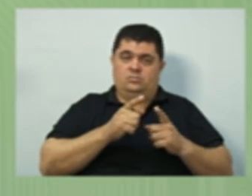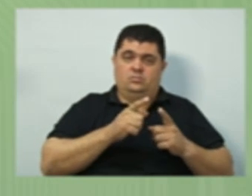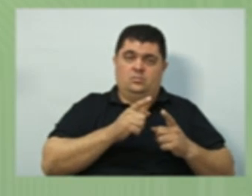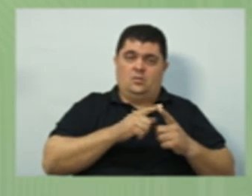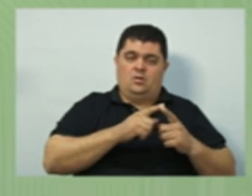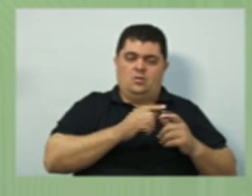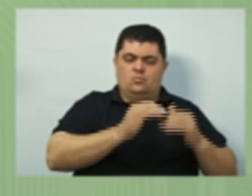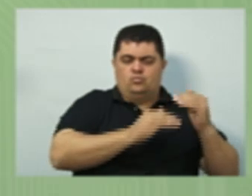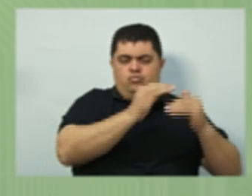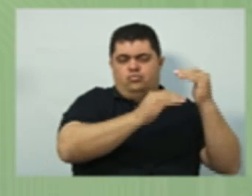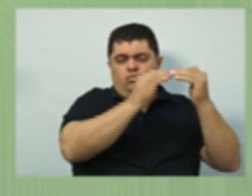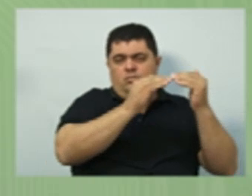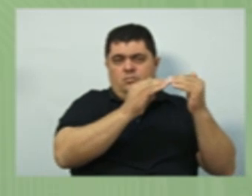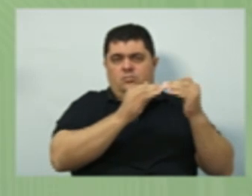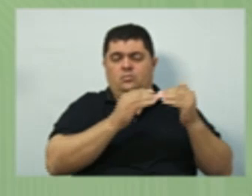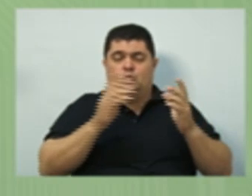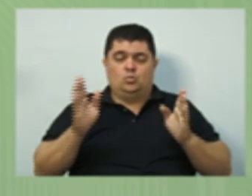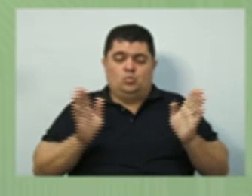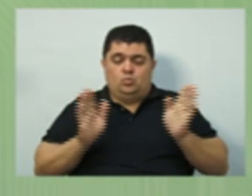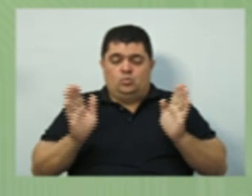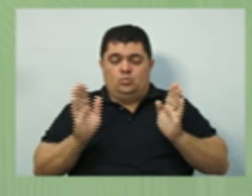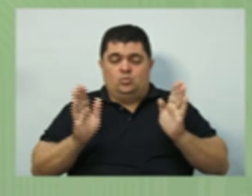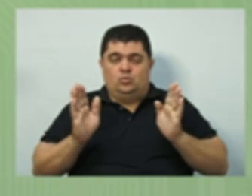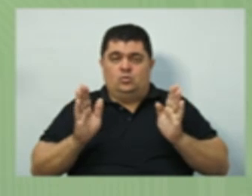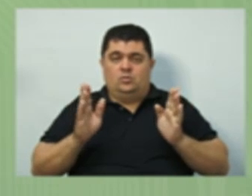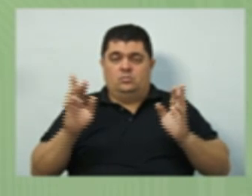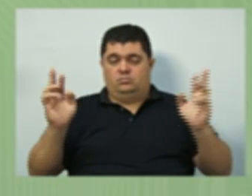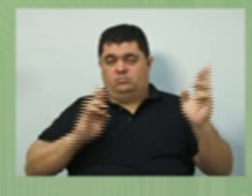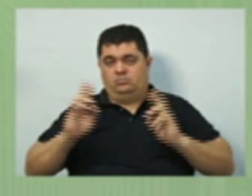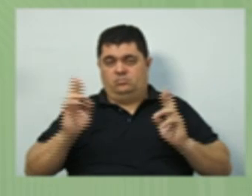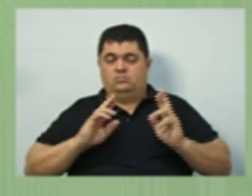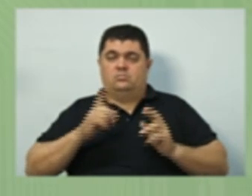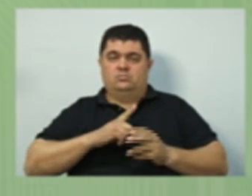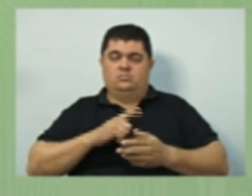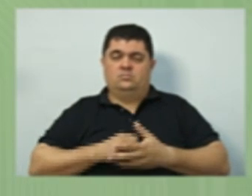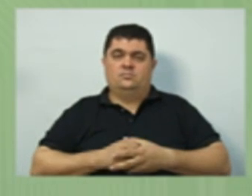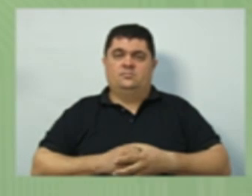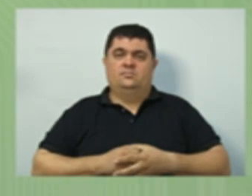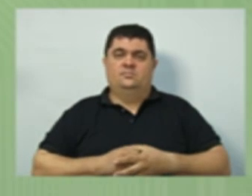evolucionismo. Os dois trazem uma resposta para nós.